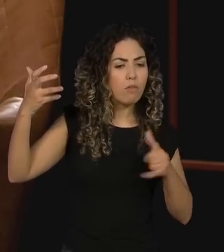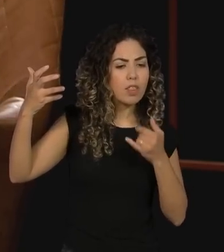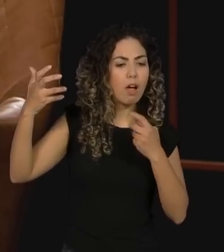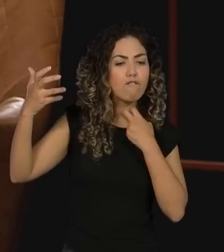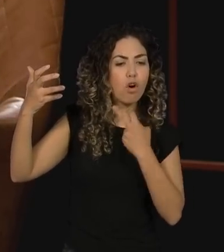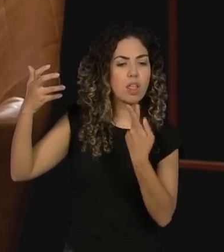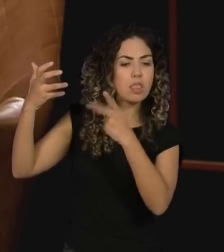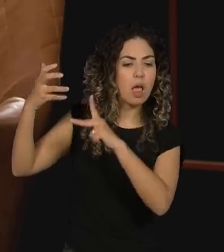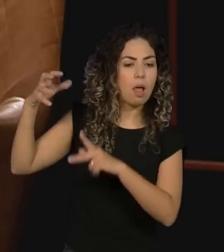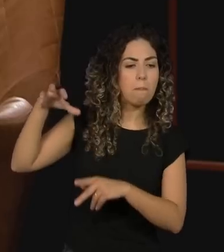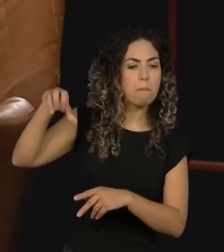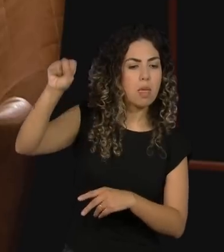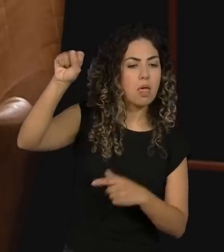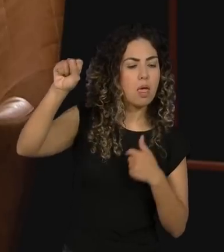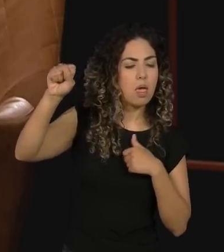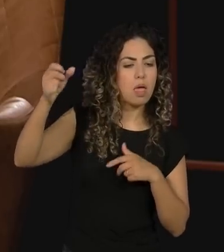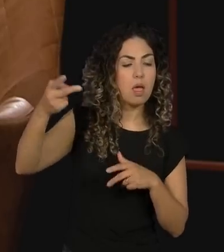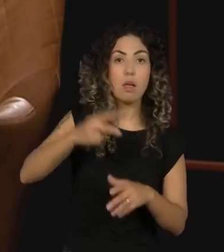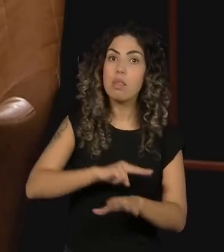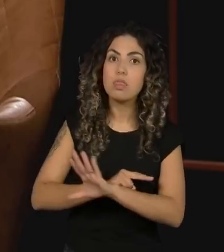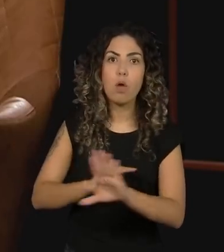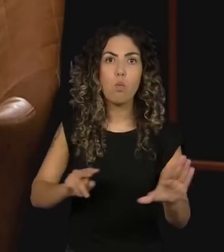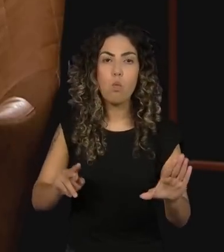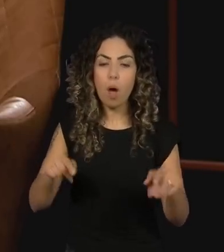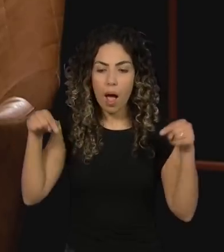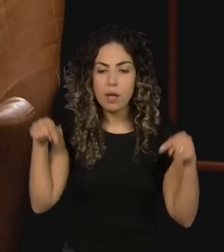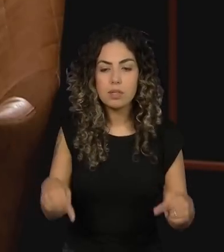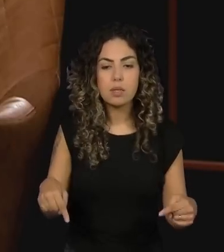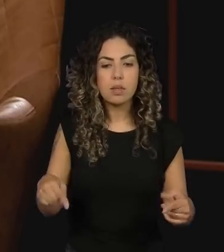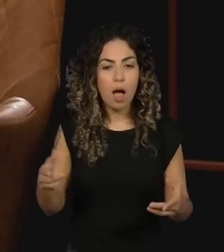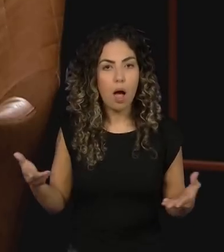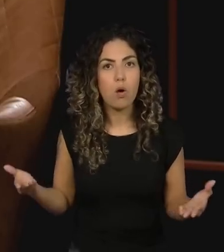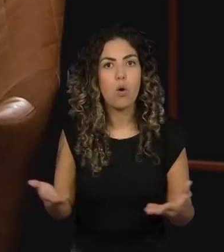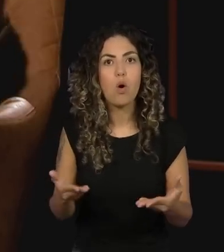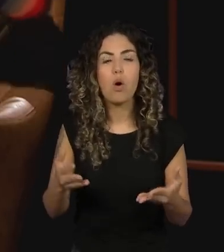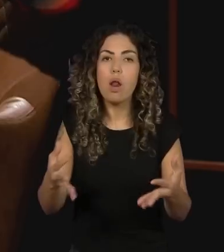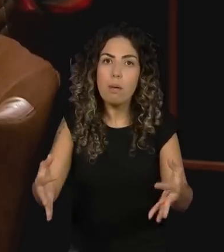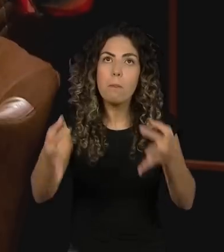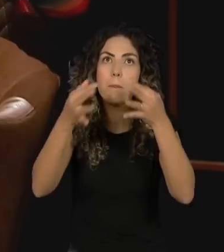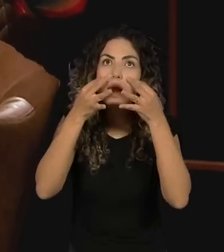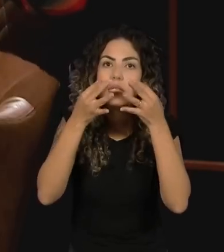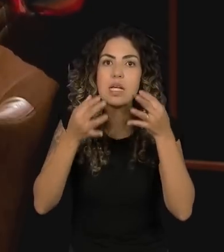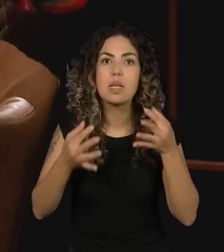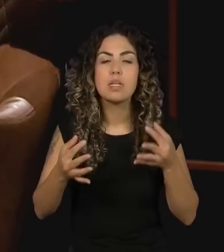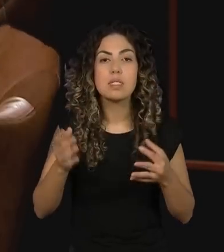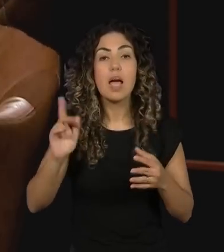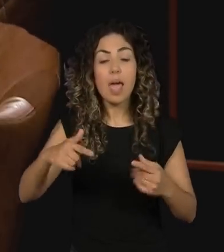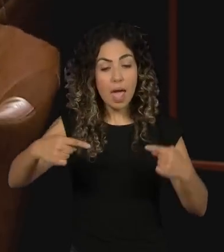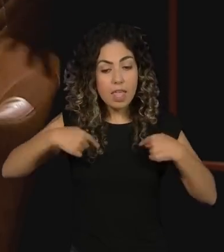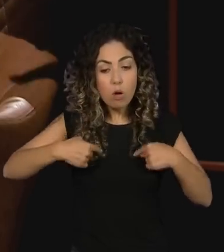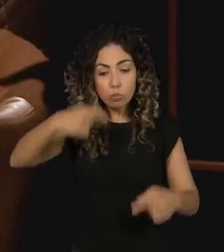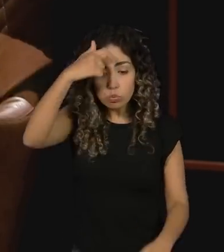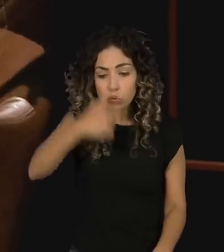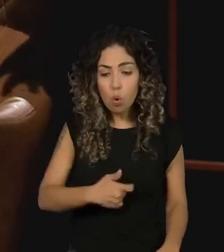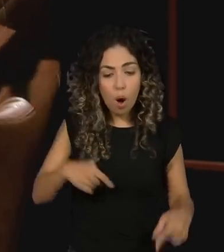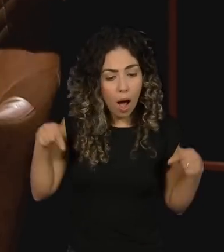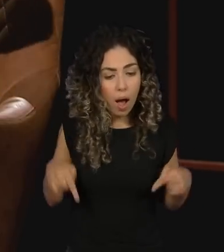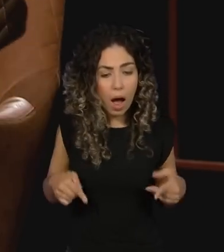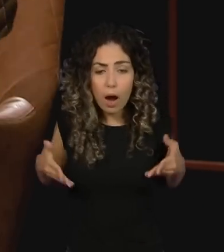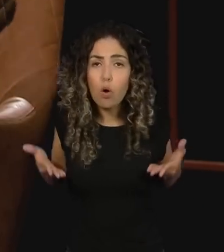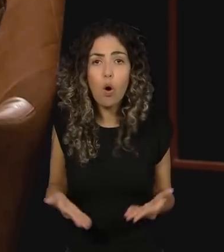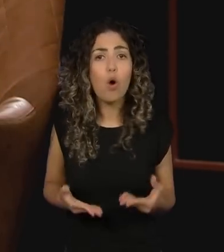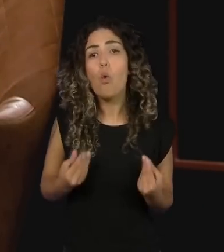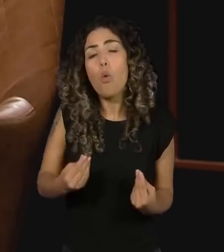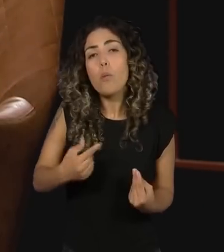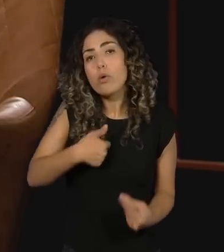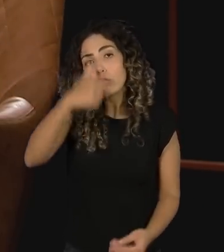duble. É o aqui e agora sempre, é a arte da presença, é como eu sou aqui agora, sabe? É como